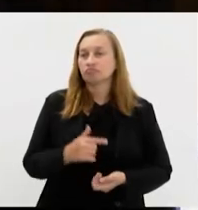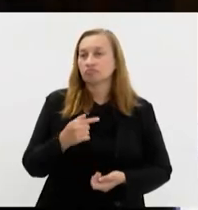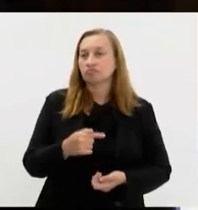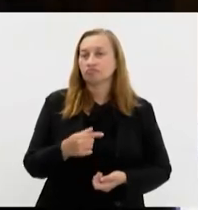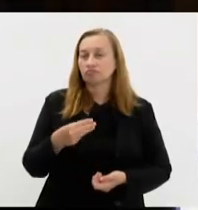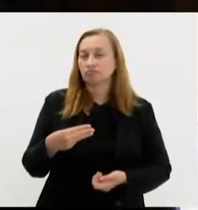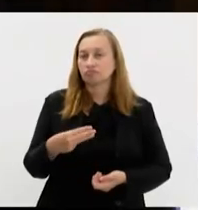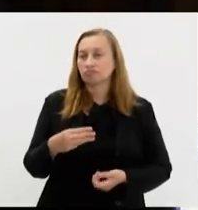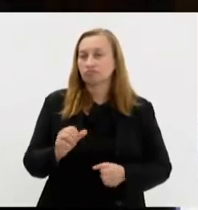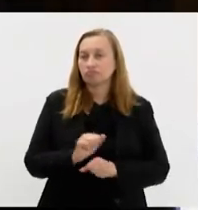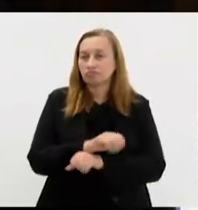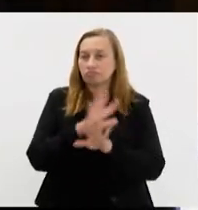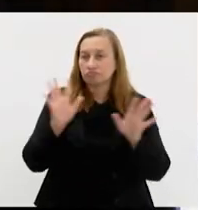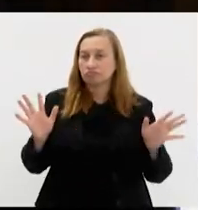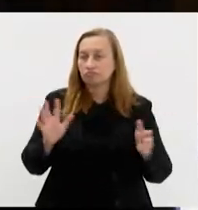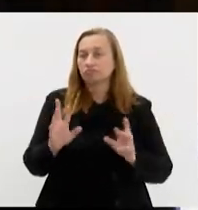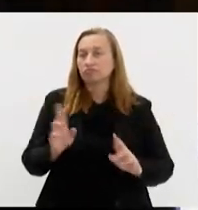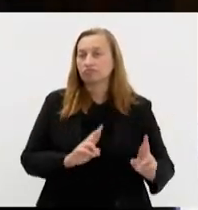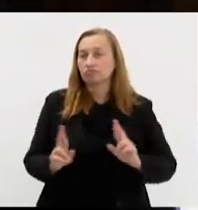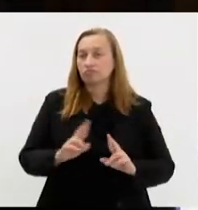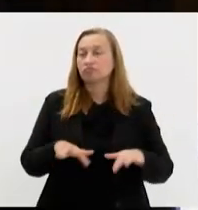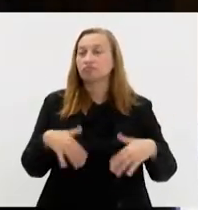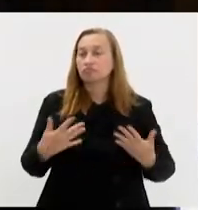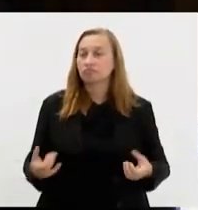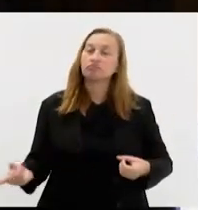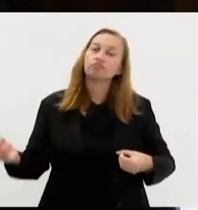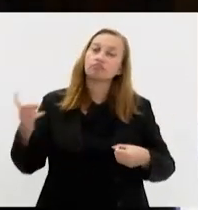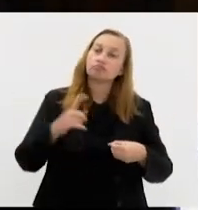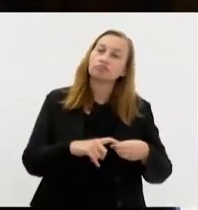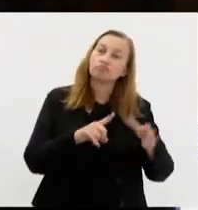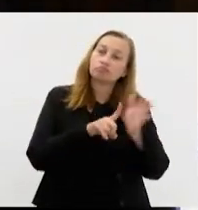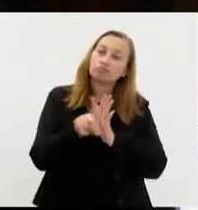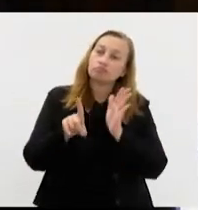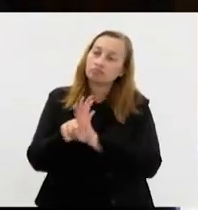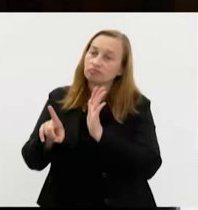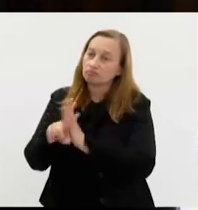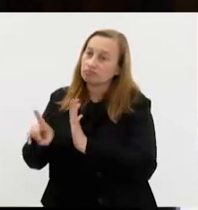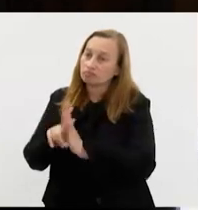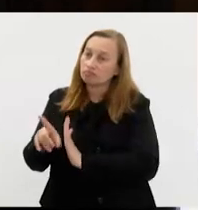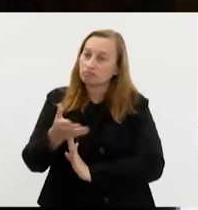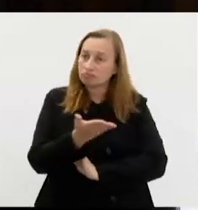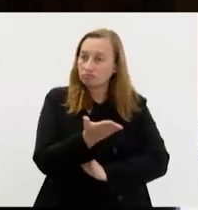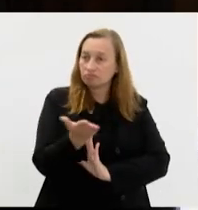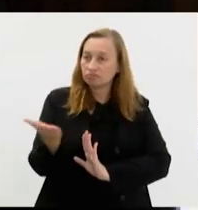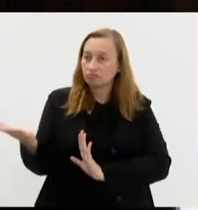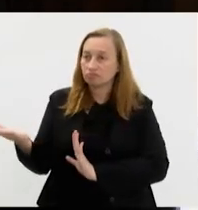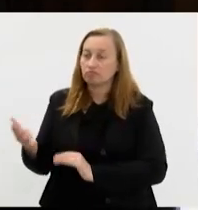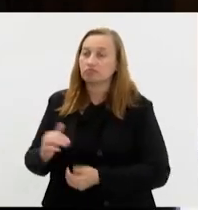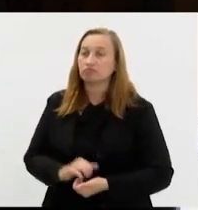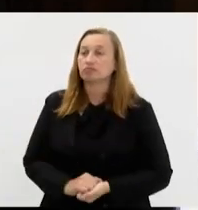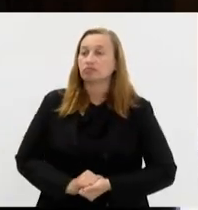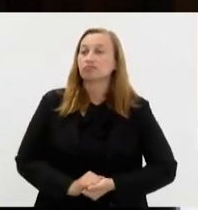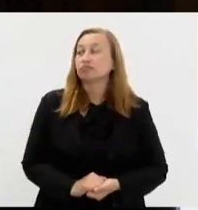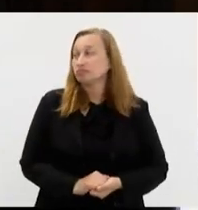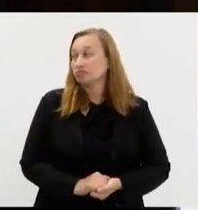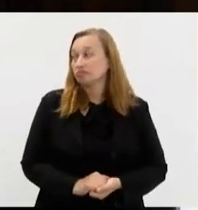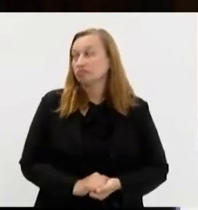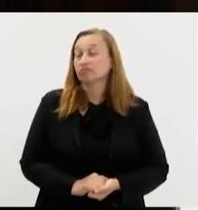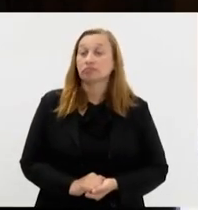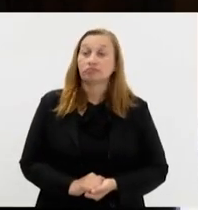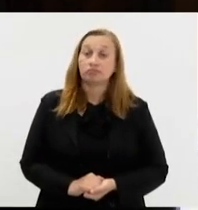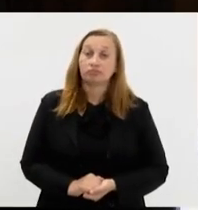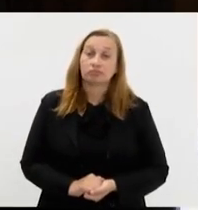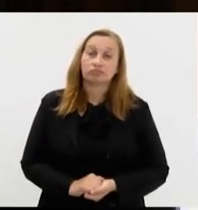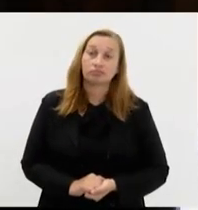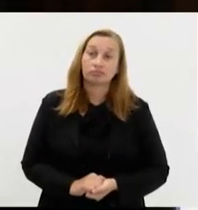muito claro em relação a isso então Voltando às perguntas que eu lancei aos senhores eu mesma e eh eh já querendo responder